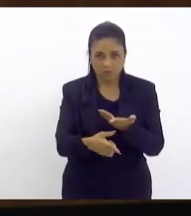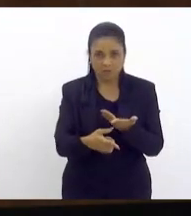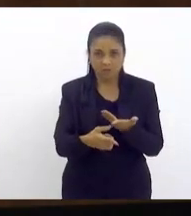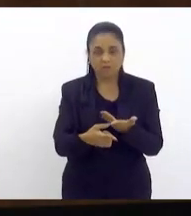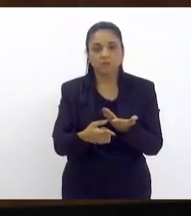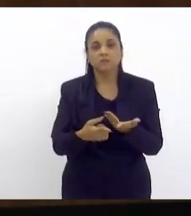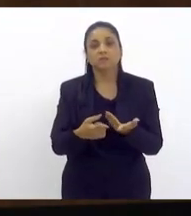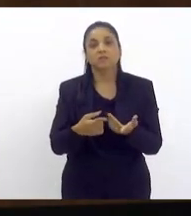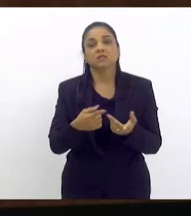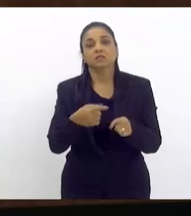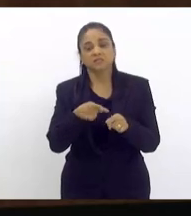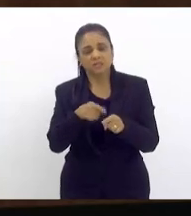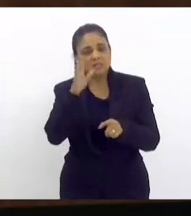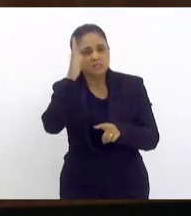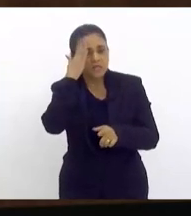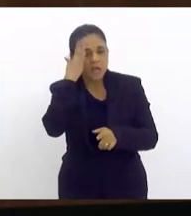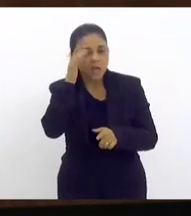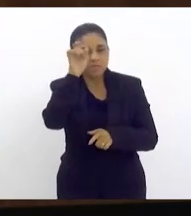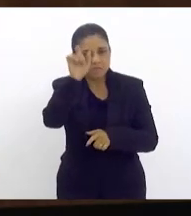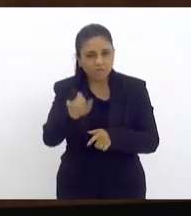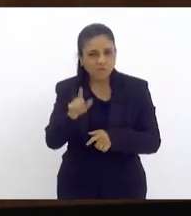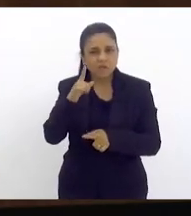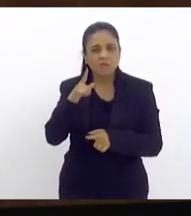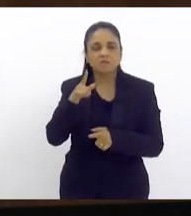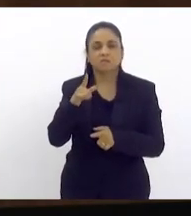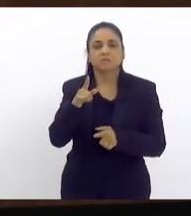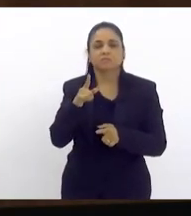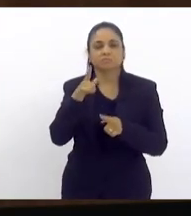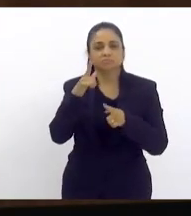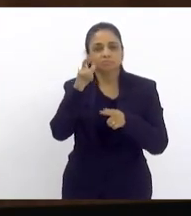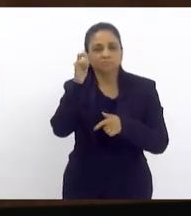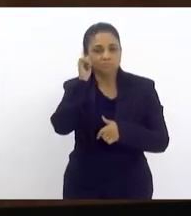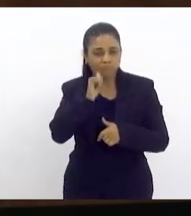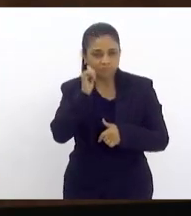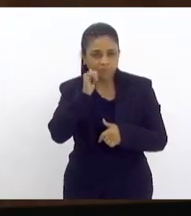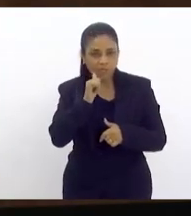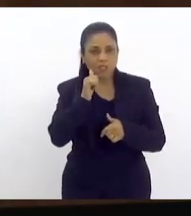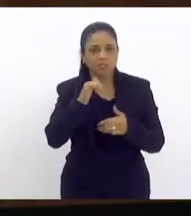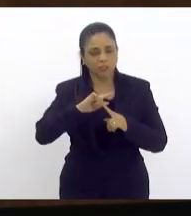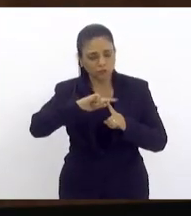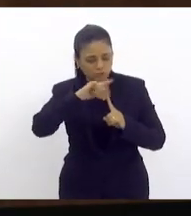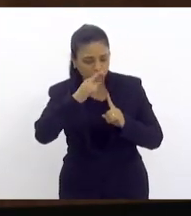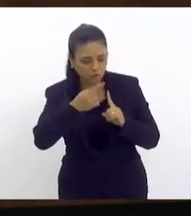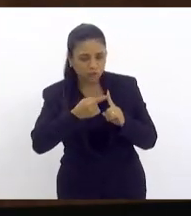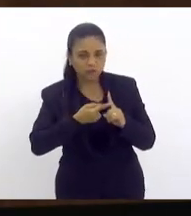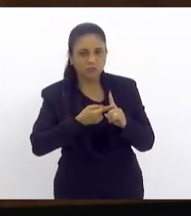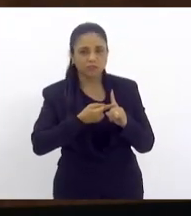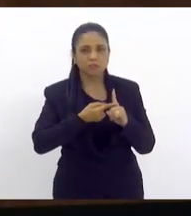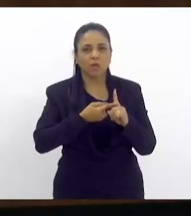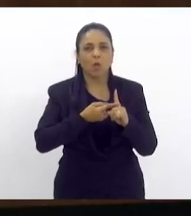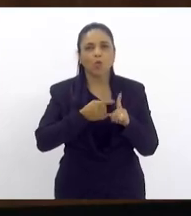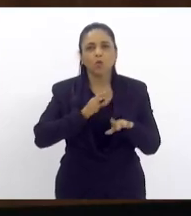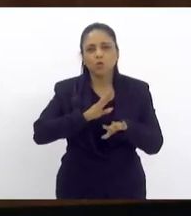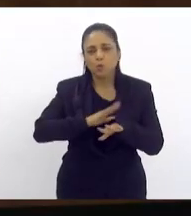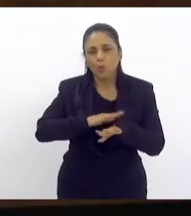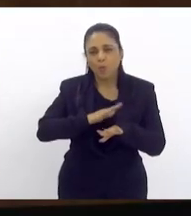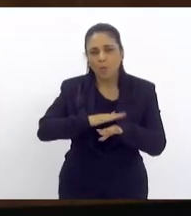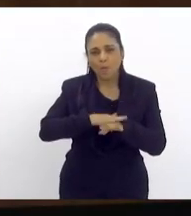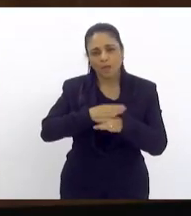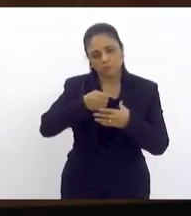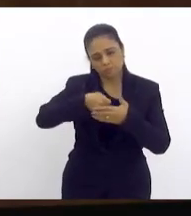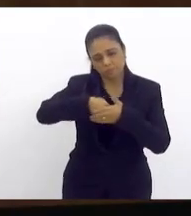uma violência a essas mulheres é enfim na gestação e no puerpério Fica marcado